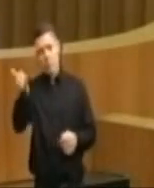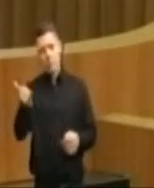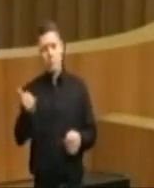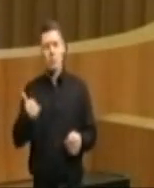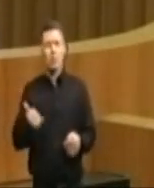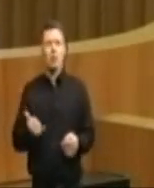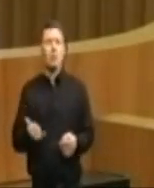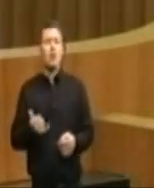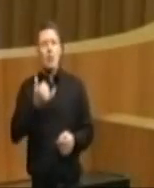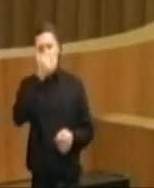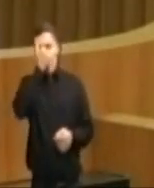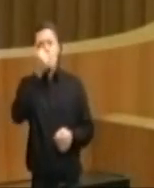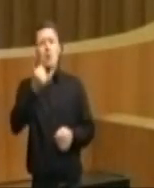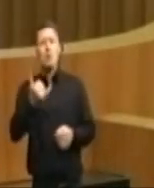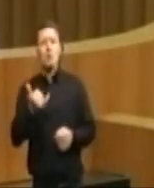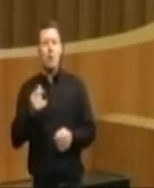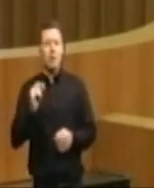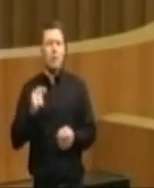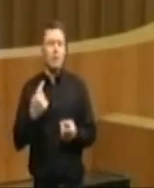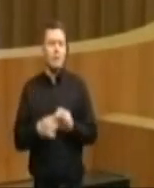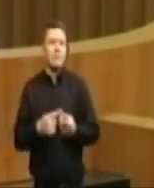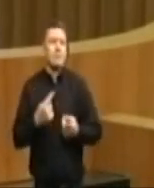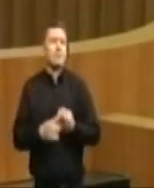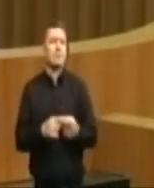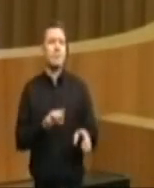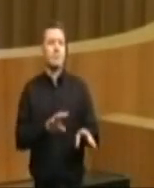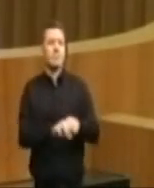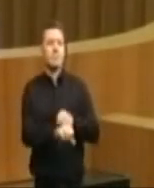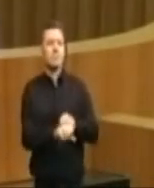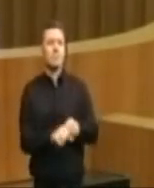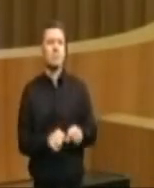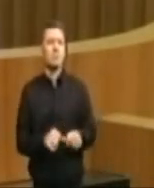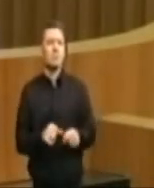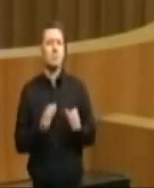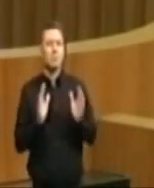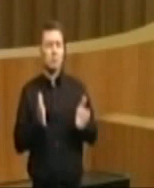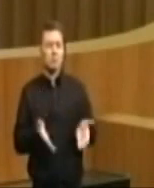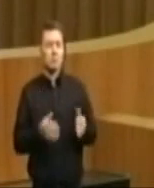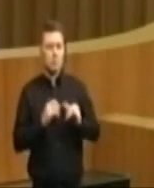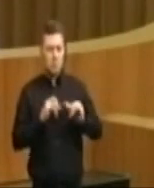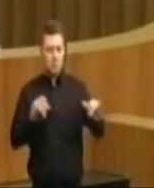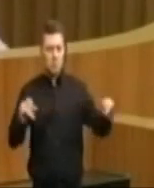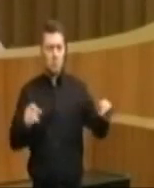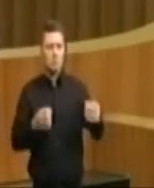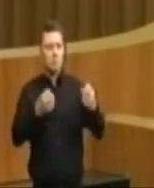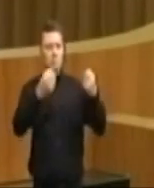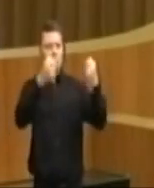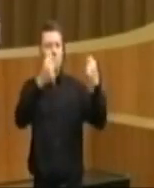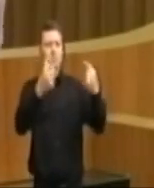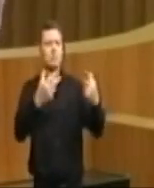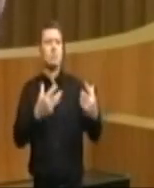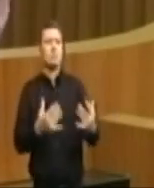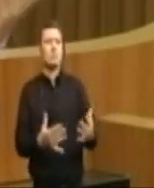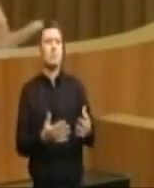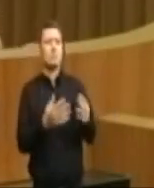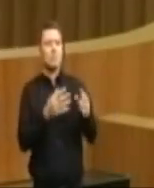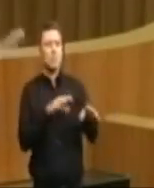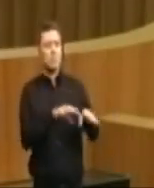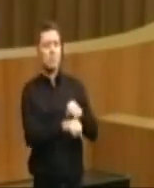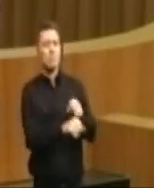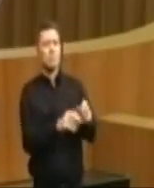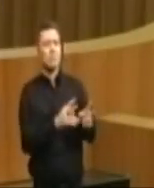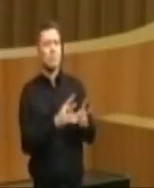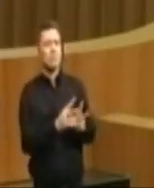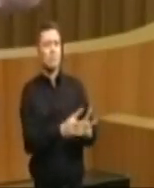enorme, enorme. Porque formação, o nome já está dizendo, é autoexplicativo, é formação.